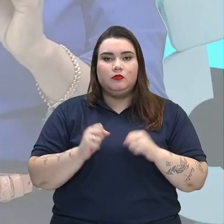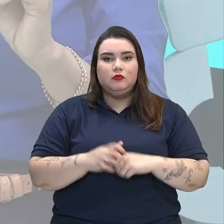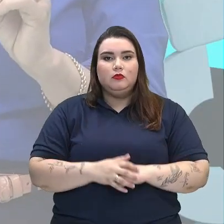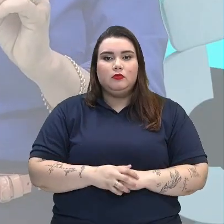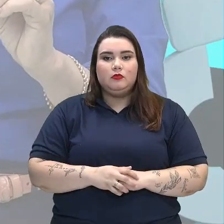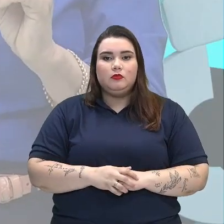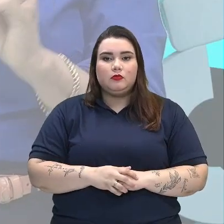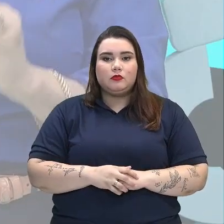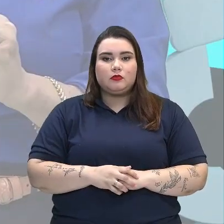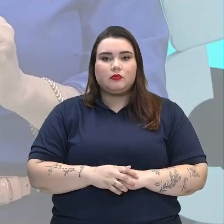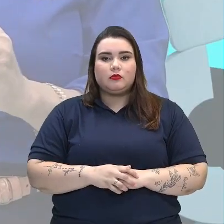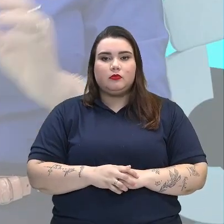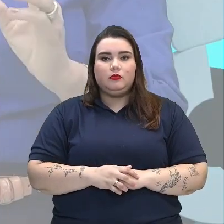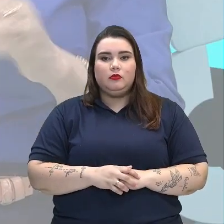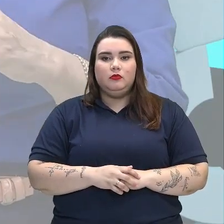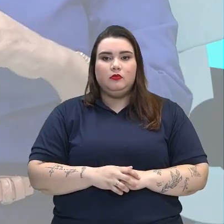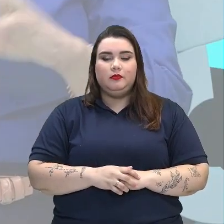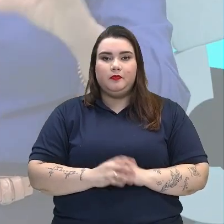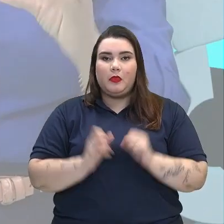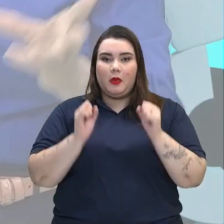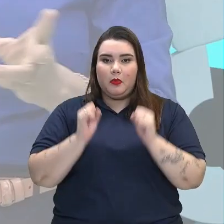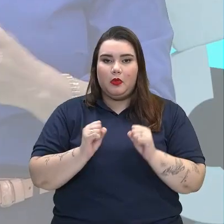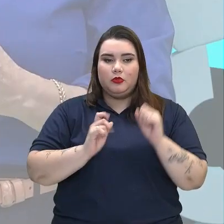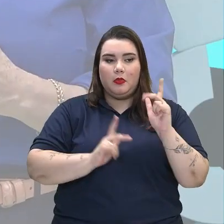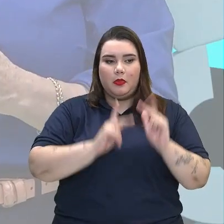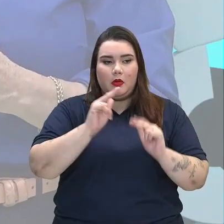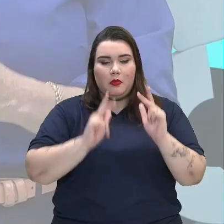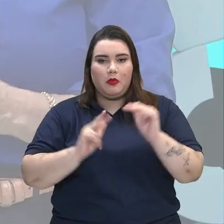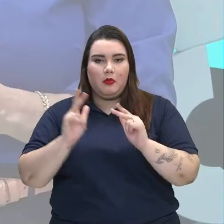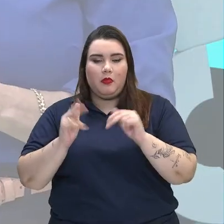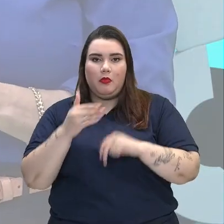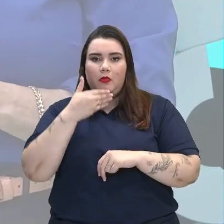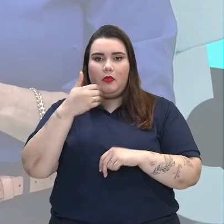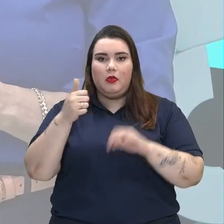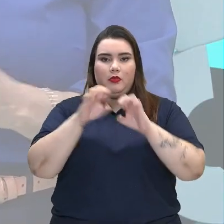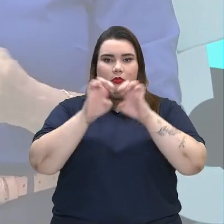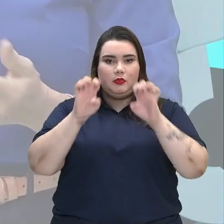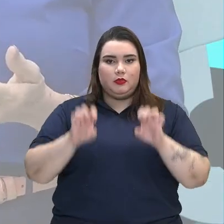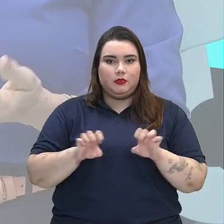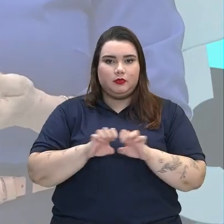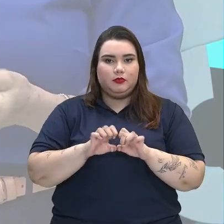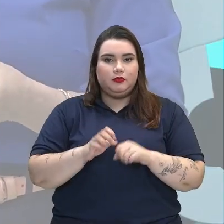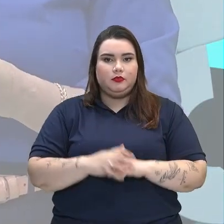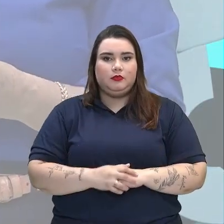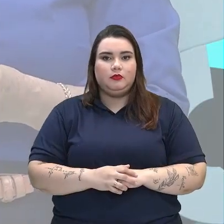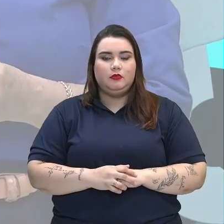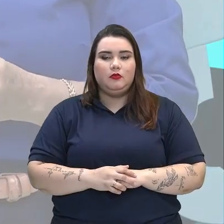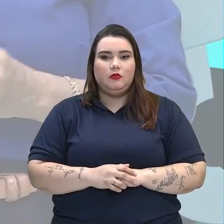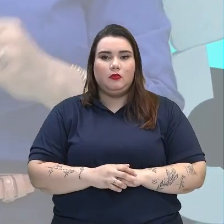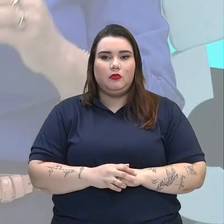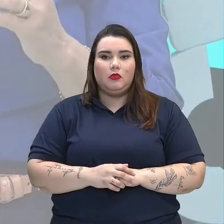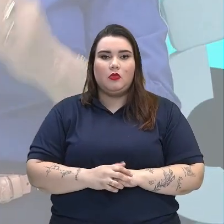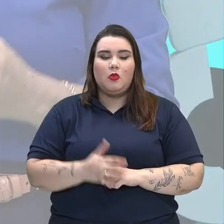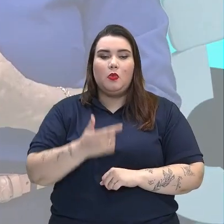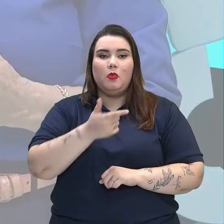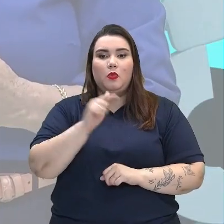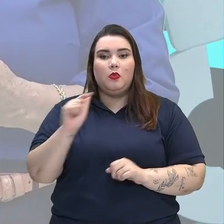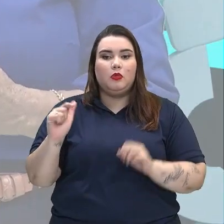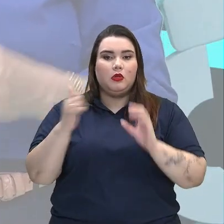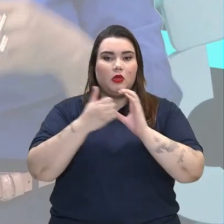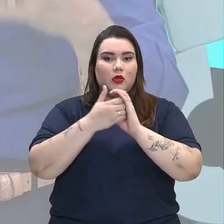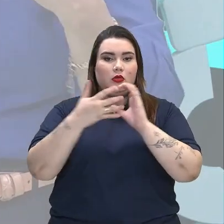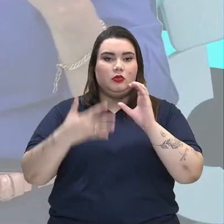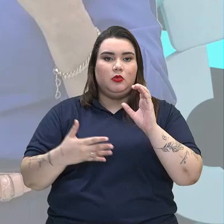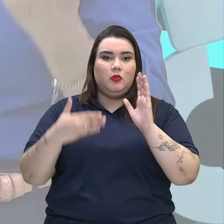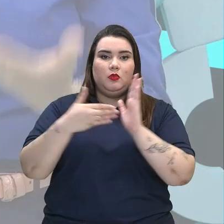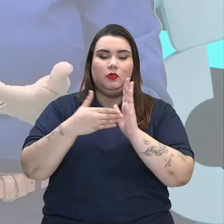ser cortadas, né, enfim, melhor estruturadas. E, por fim, nós temos uma característica especial,